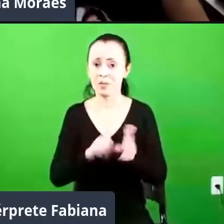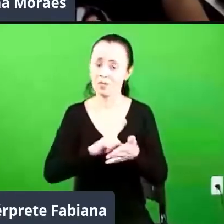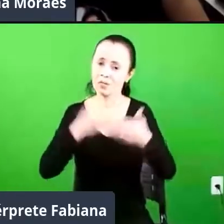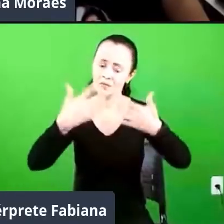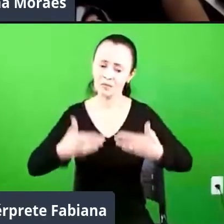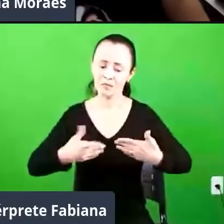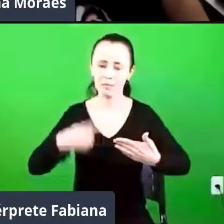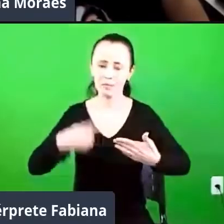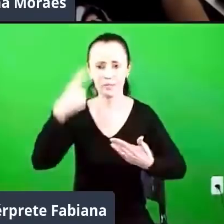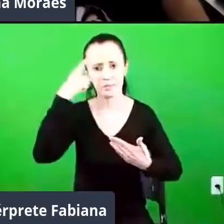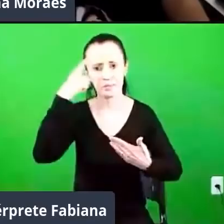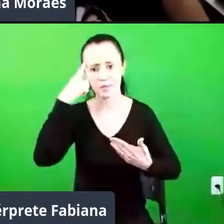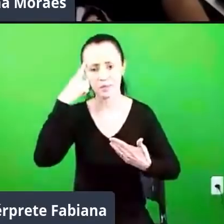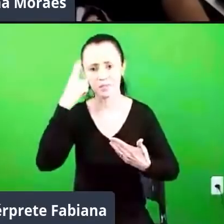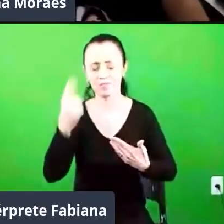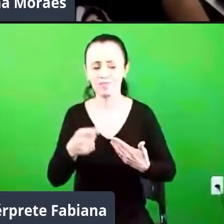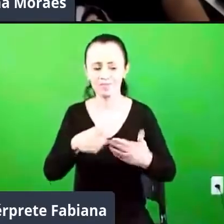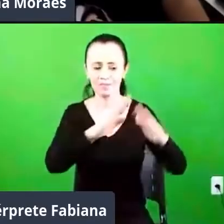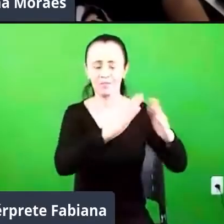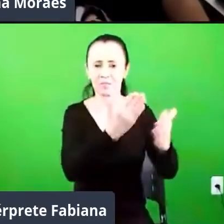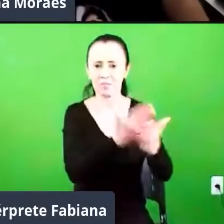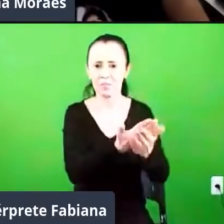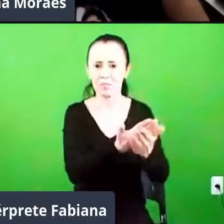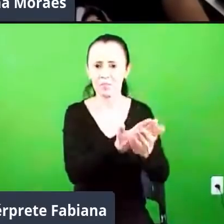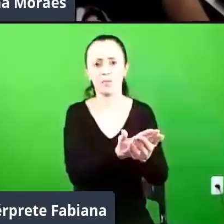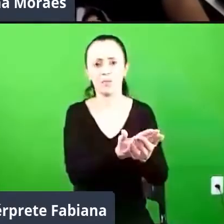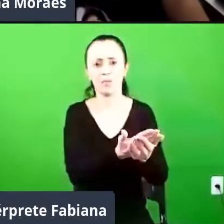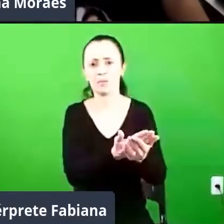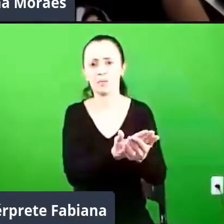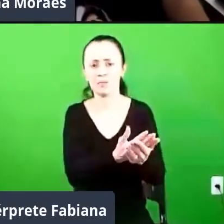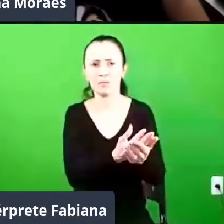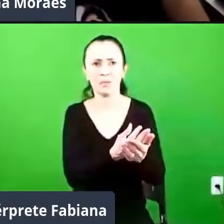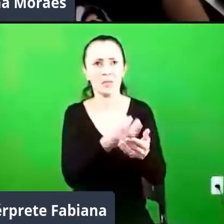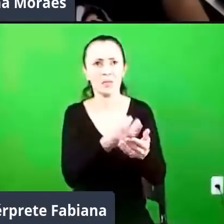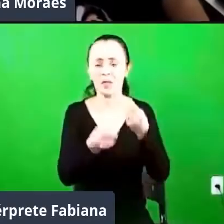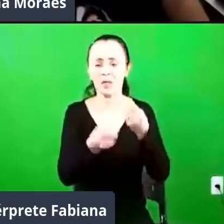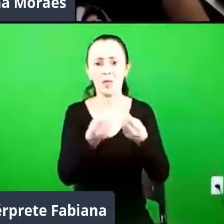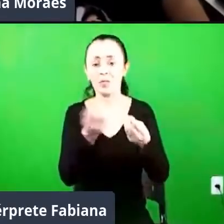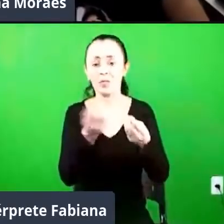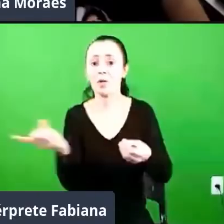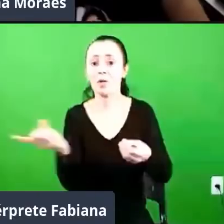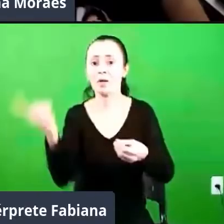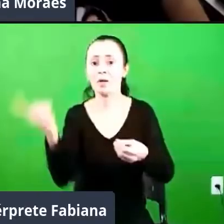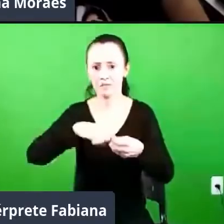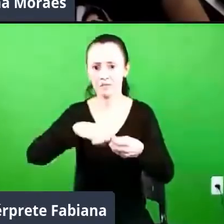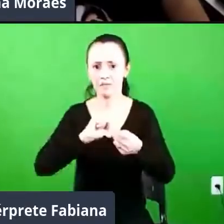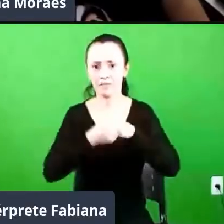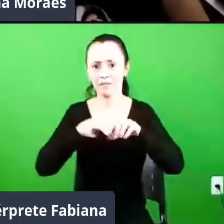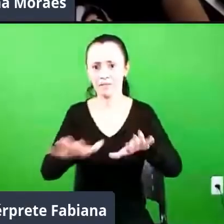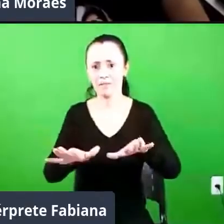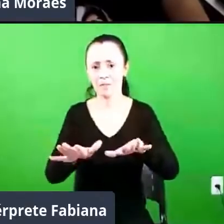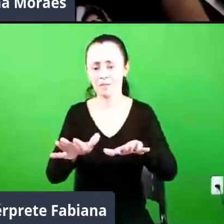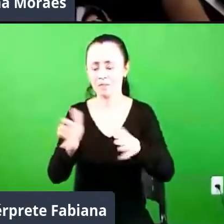a rede, ela precisa pensar a volta, né? O pós-pandemia. Eu acho que esse pós-pandemia ele vai ser